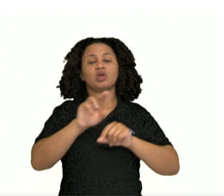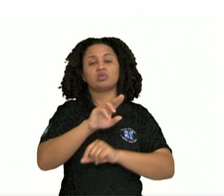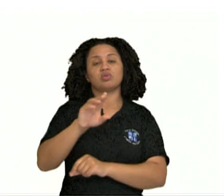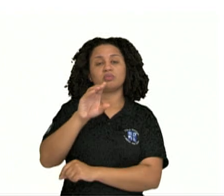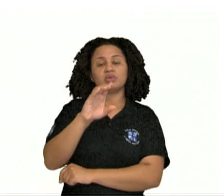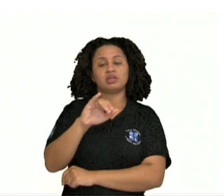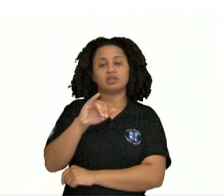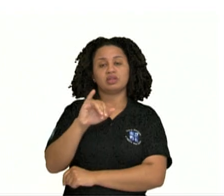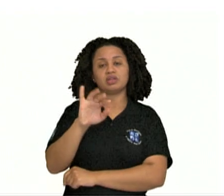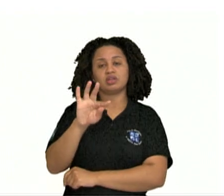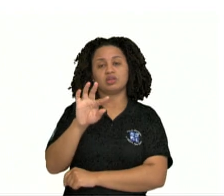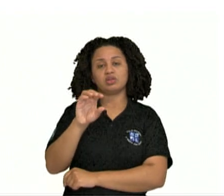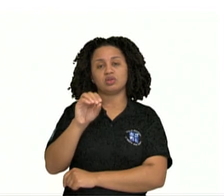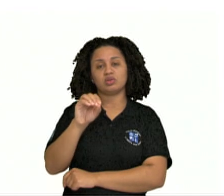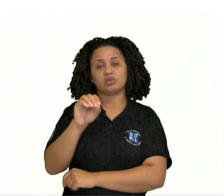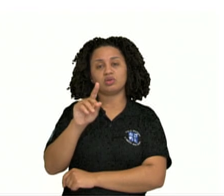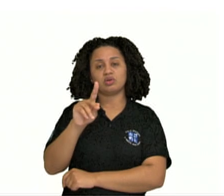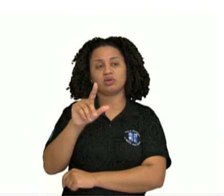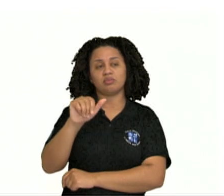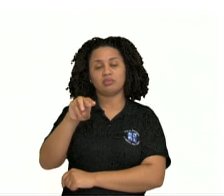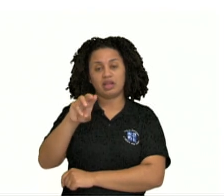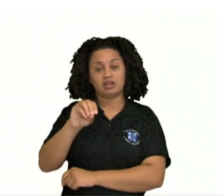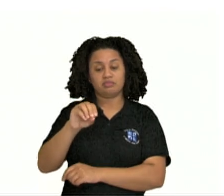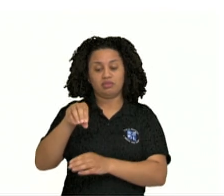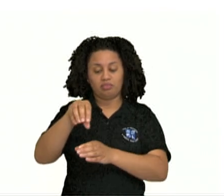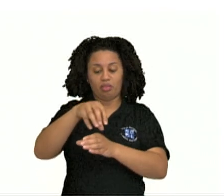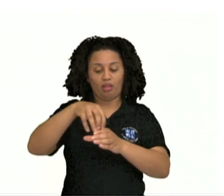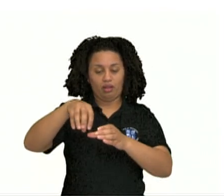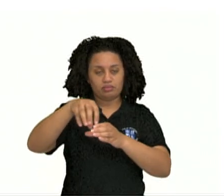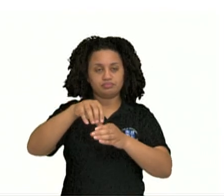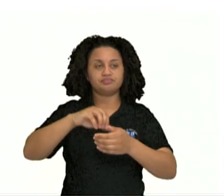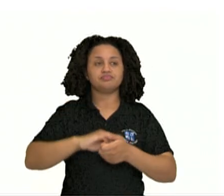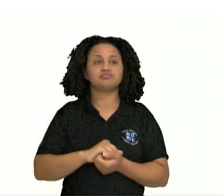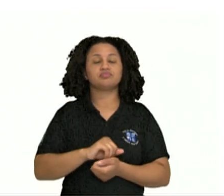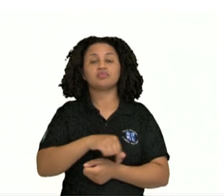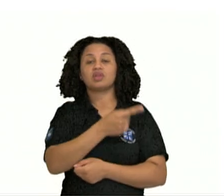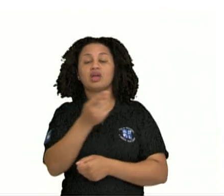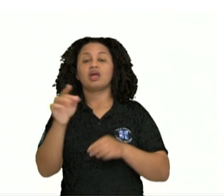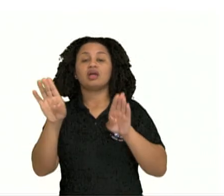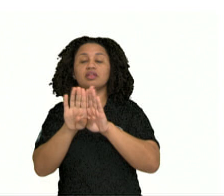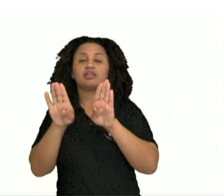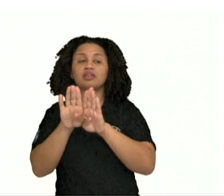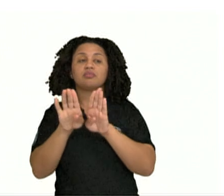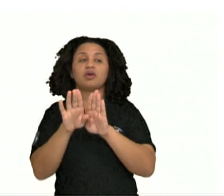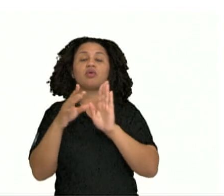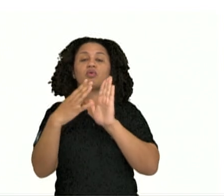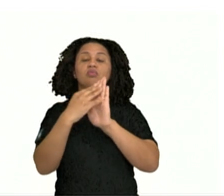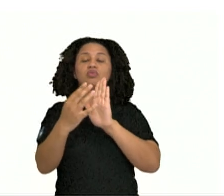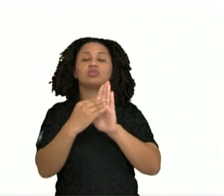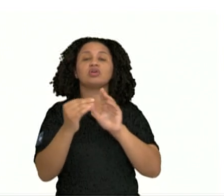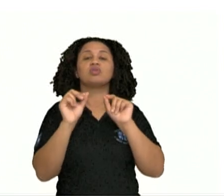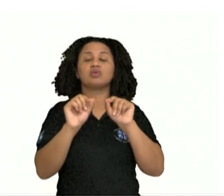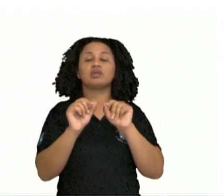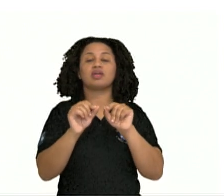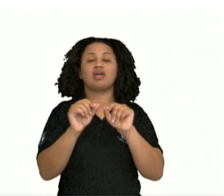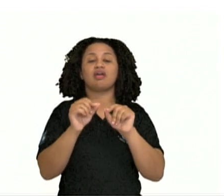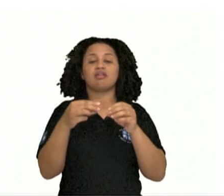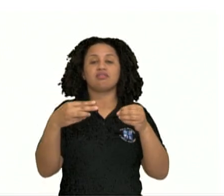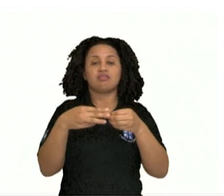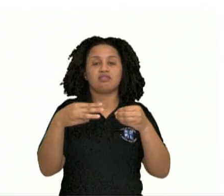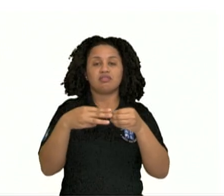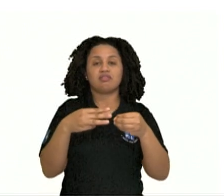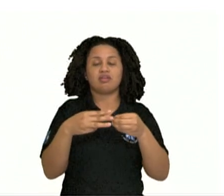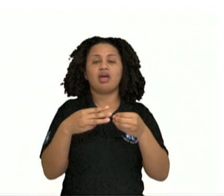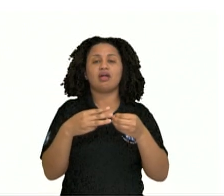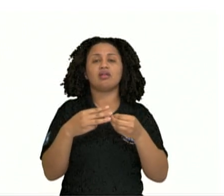estão emersas essas substâncias Ok e também um exemplo de célula vegetal basicamente tudo aquilo